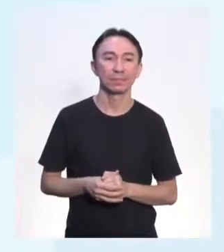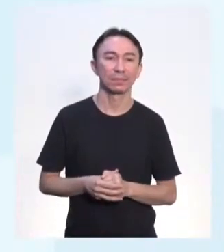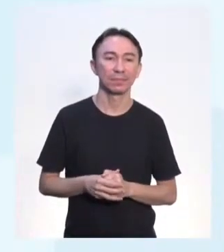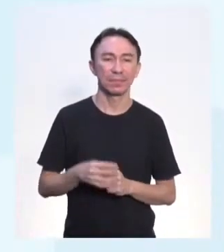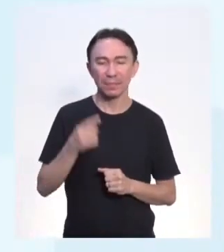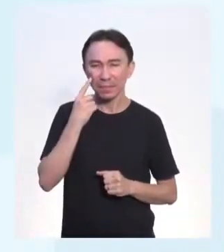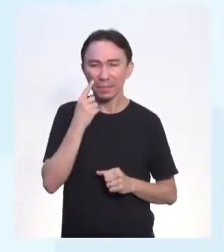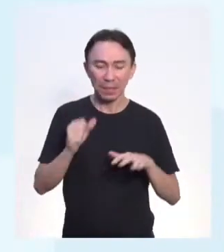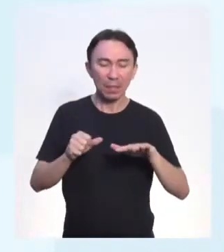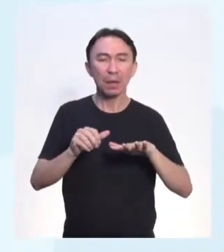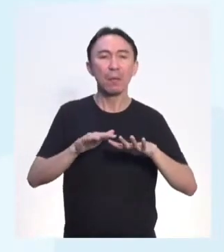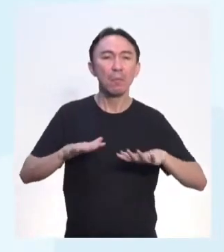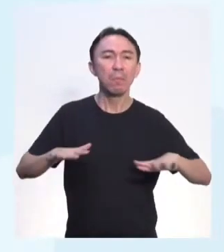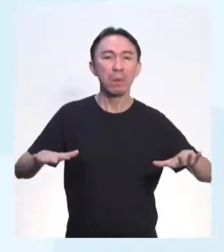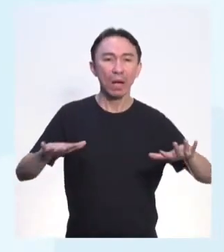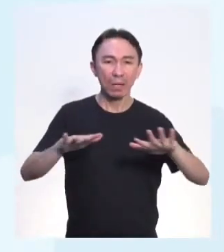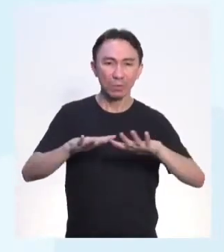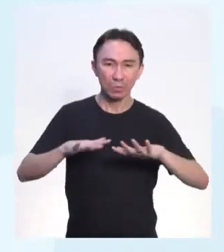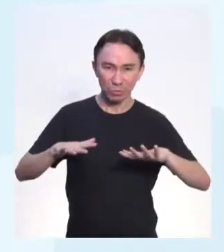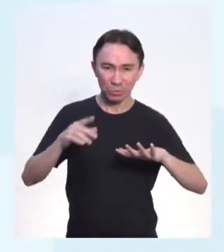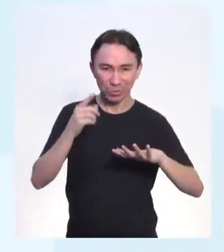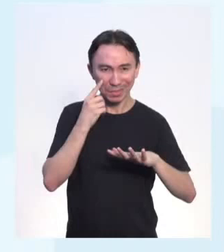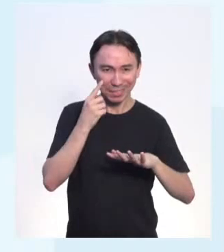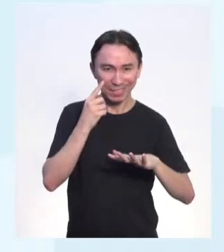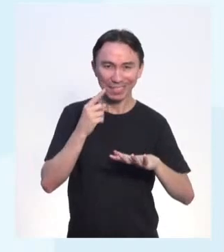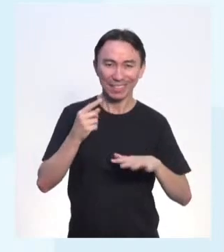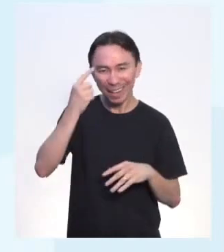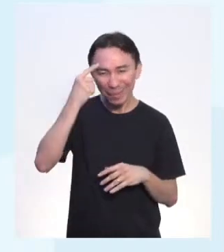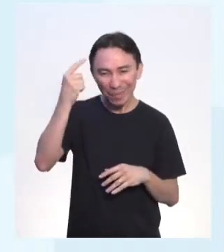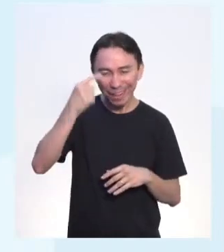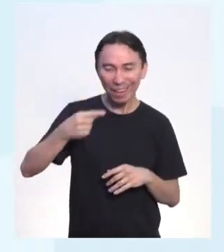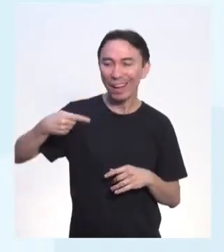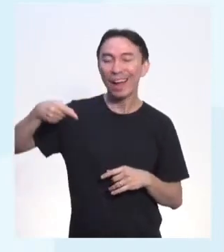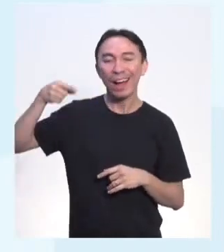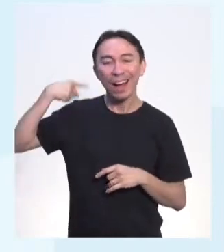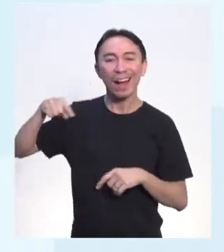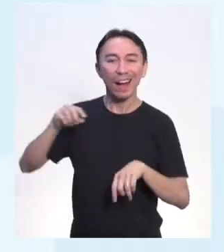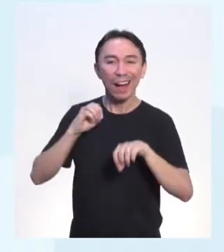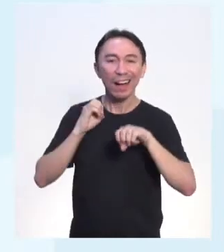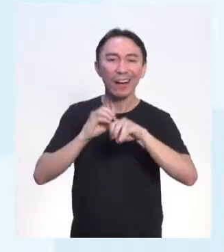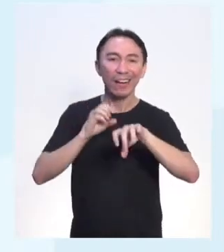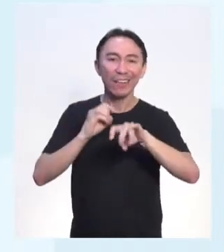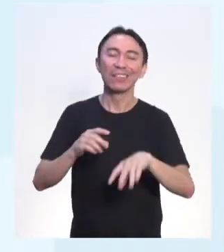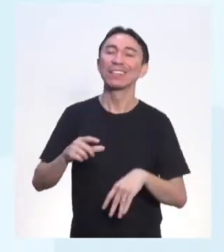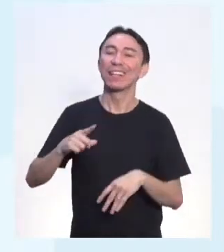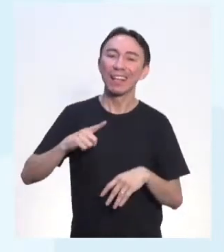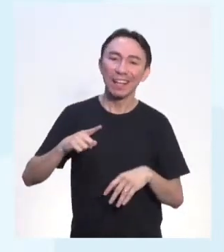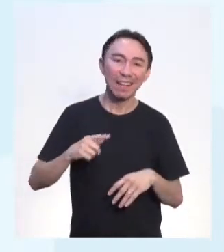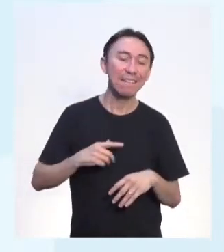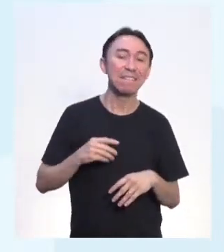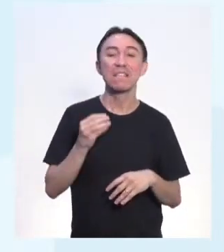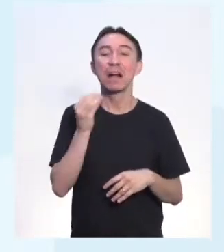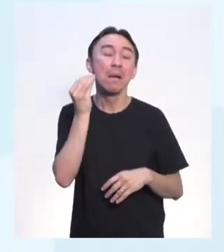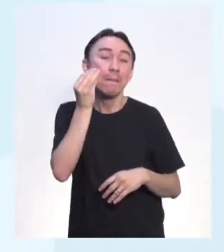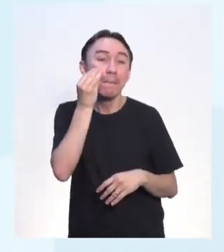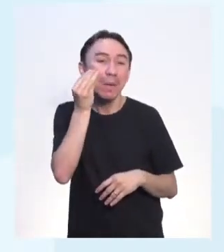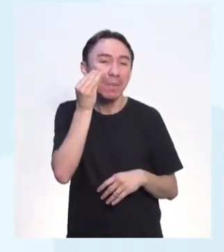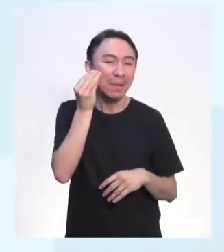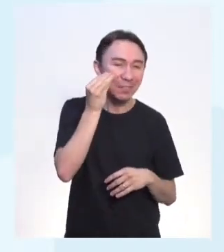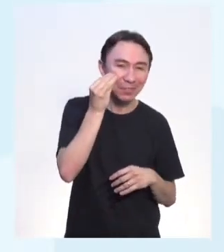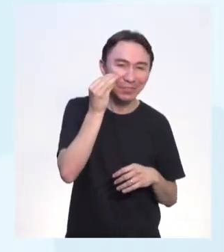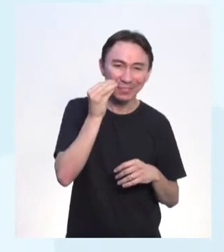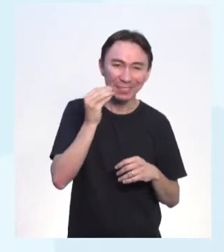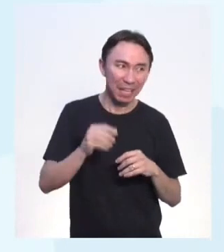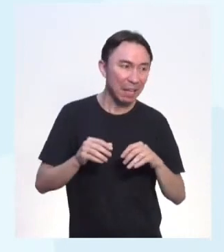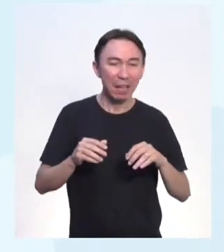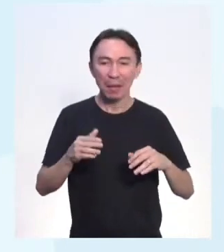equiprovável. Então, se você lembrar da última aula, nós estávamos falando sobre experimento aleatório, espaço amostral. Lembra